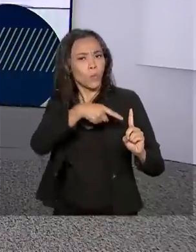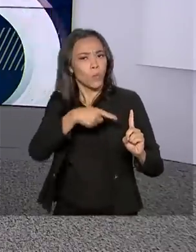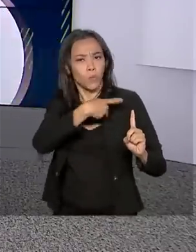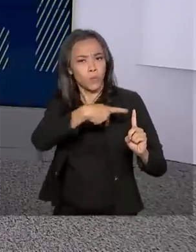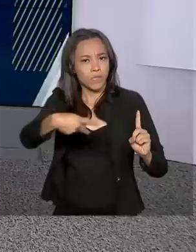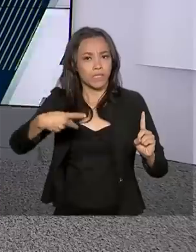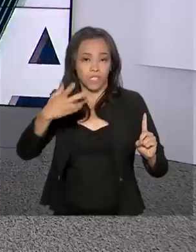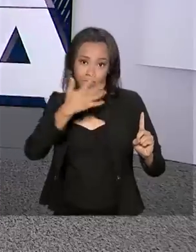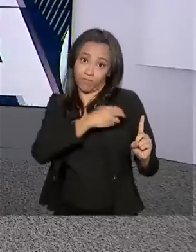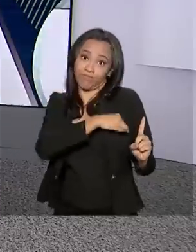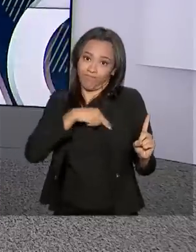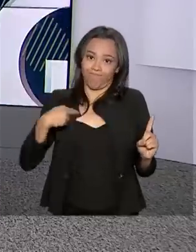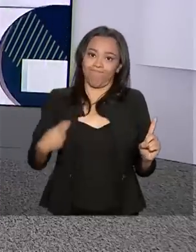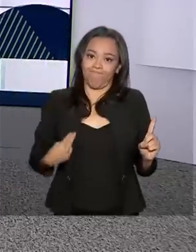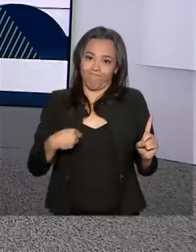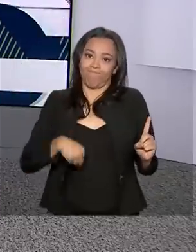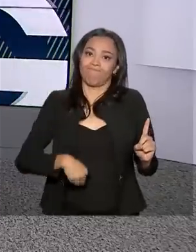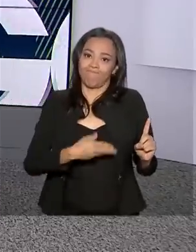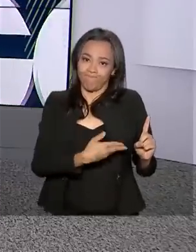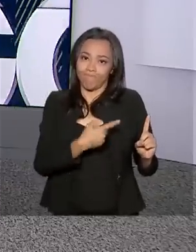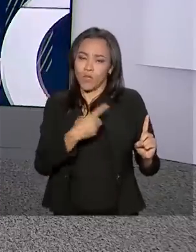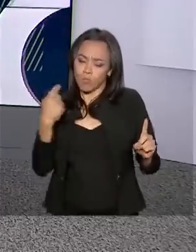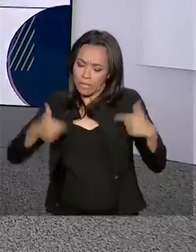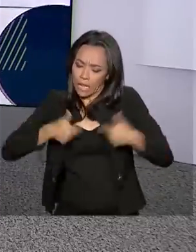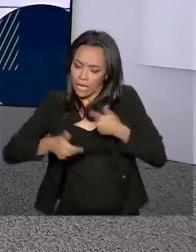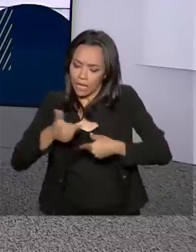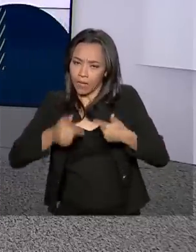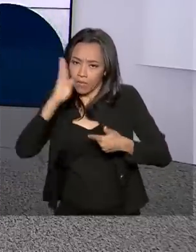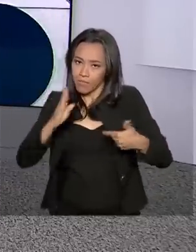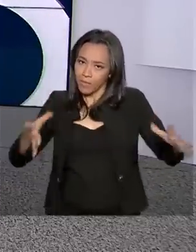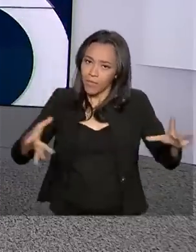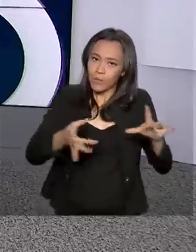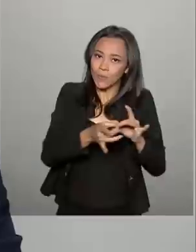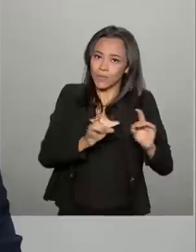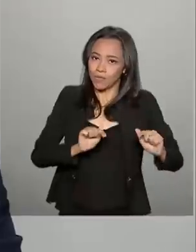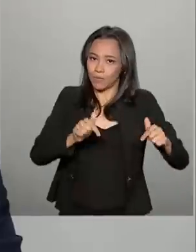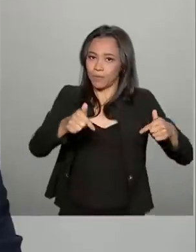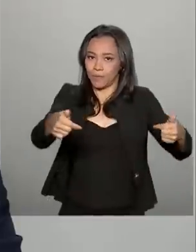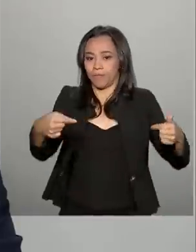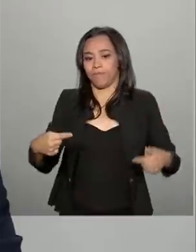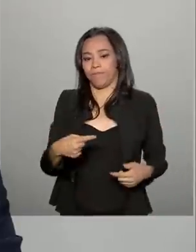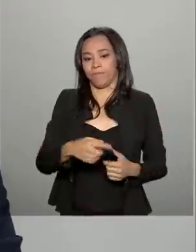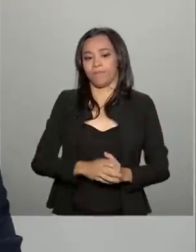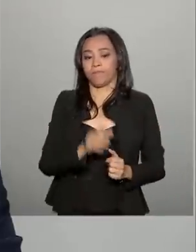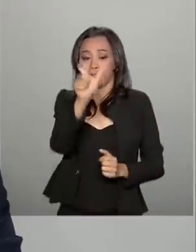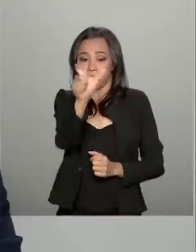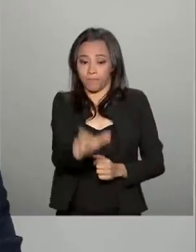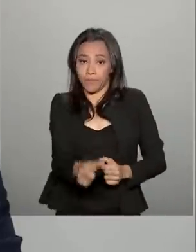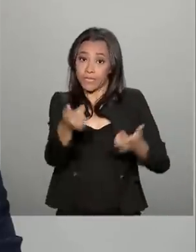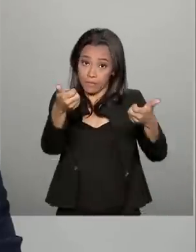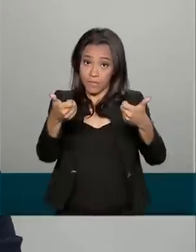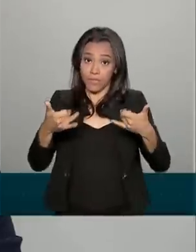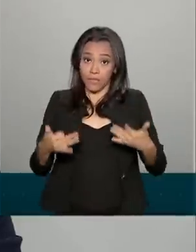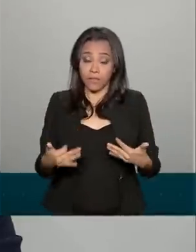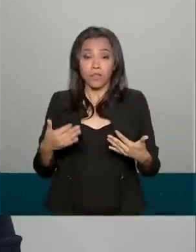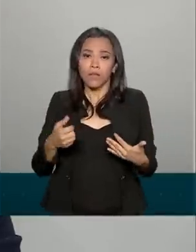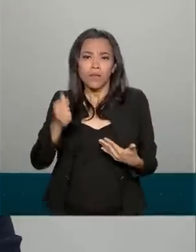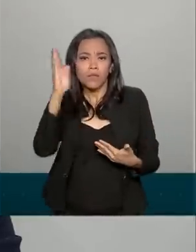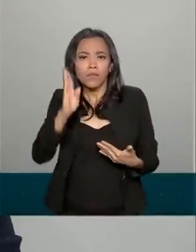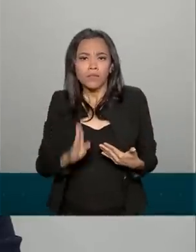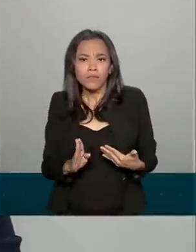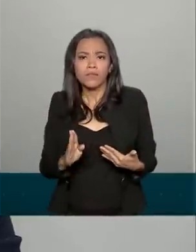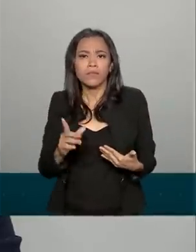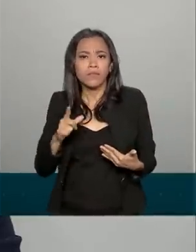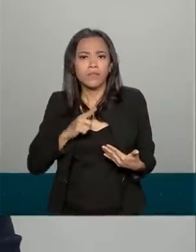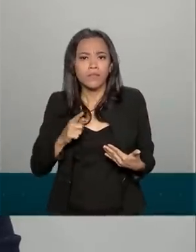Brasil trabalha para uma maior aproximação entre os dois países. O Brasil tem muito